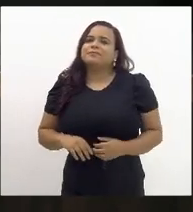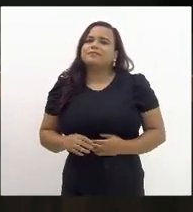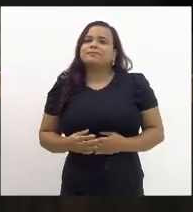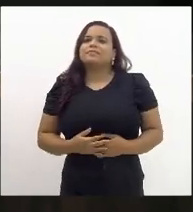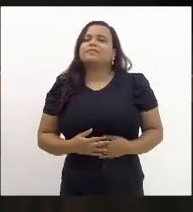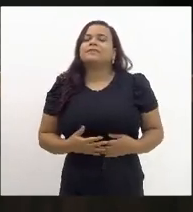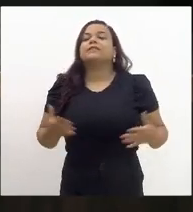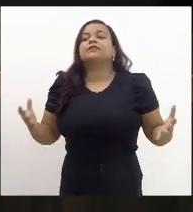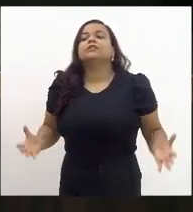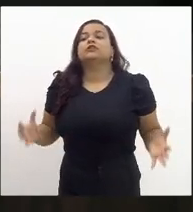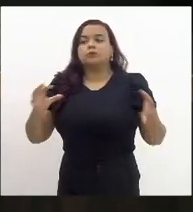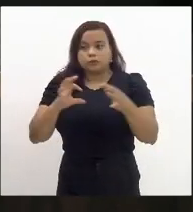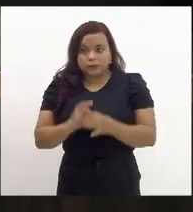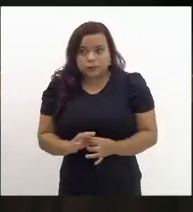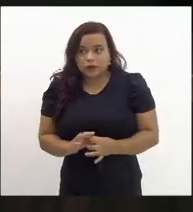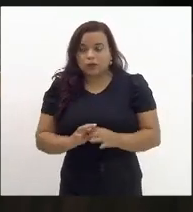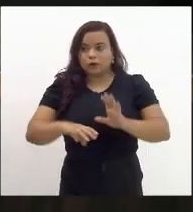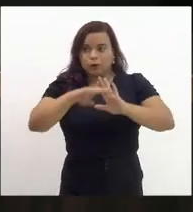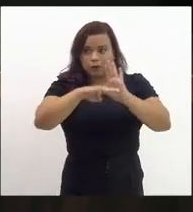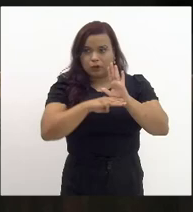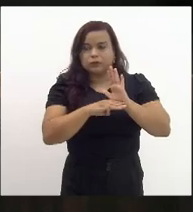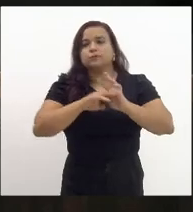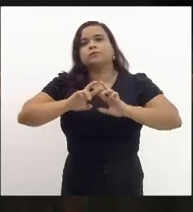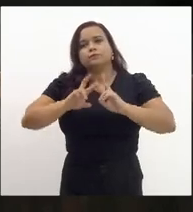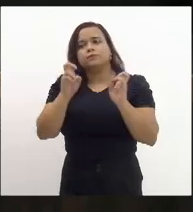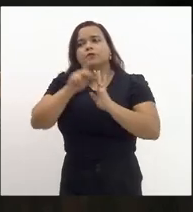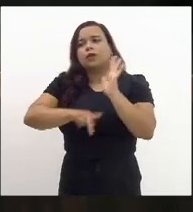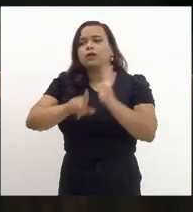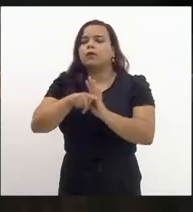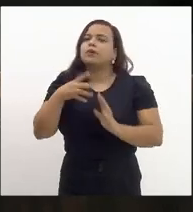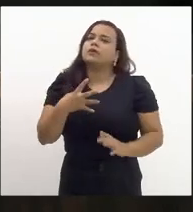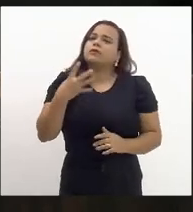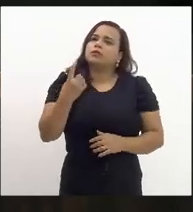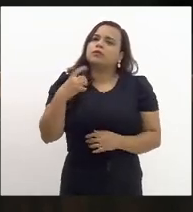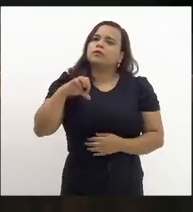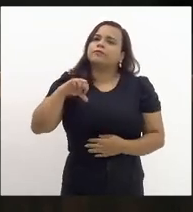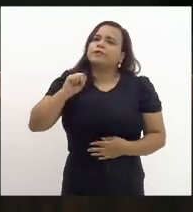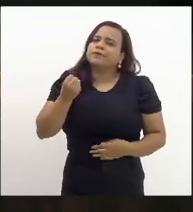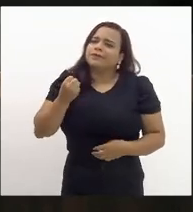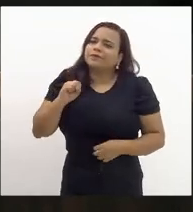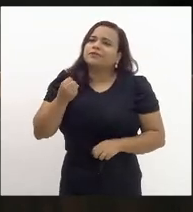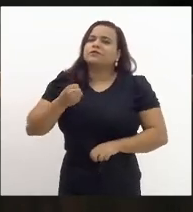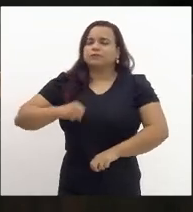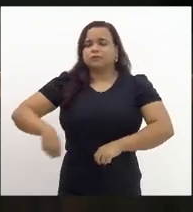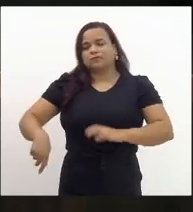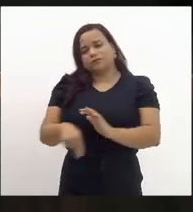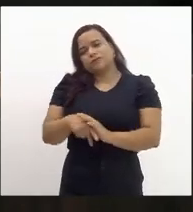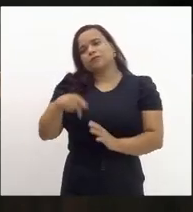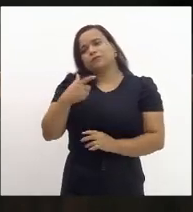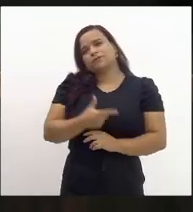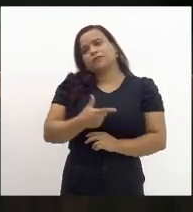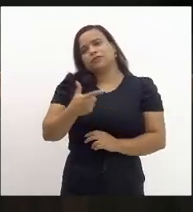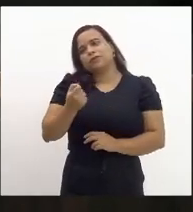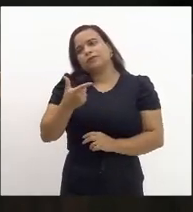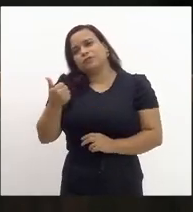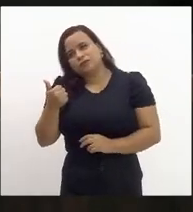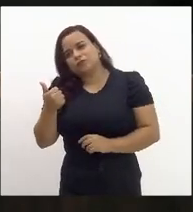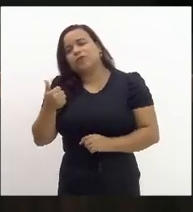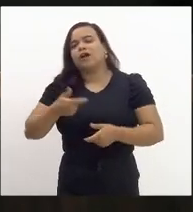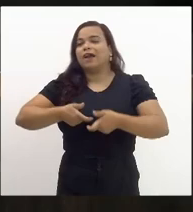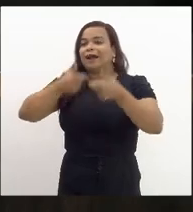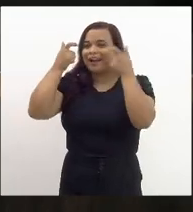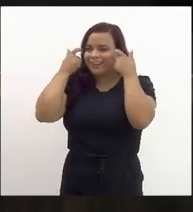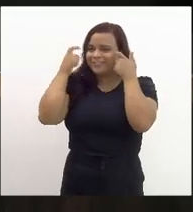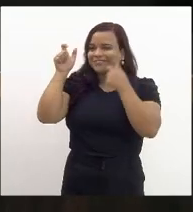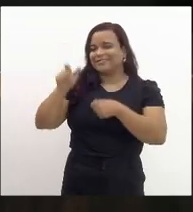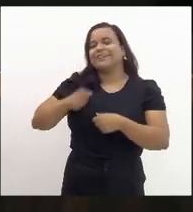a inclusão na ordem do dia do projeto de lei 4198. De 21, da Rainha da Zona Oeste, deputada Lucinha. Se os que